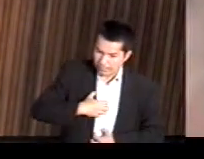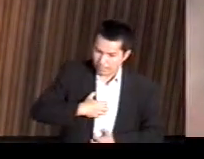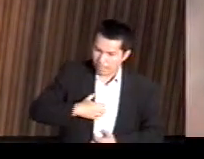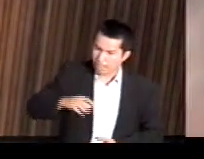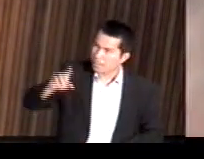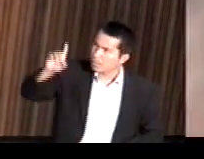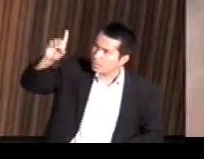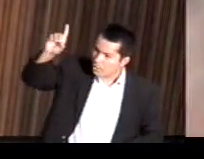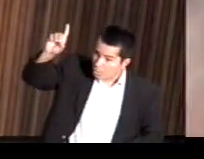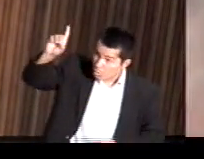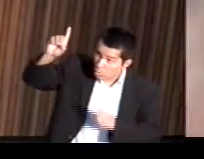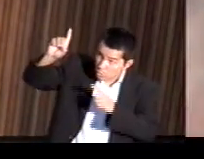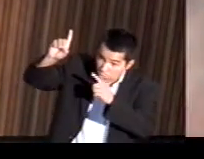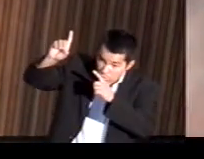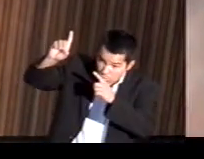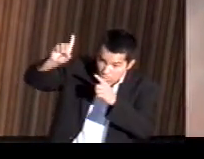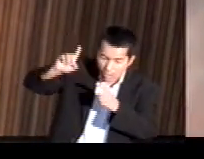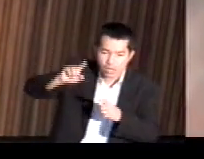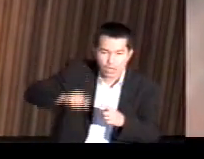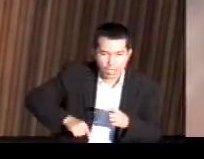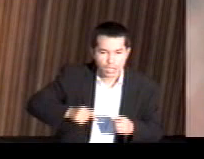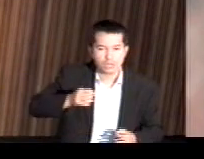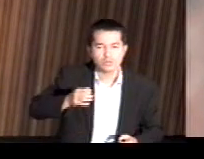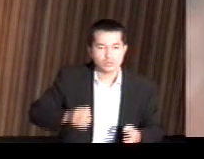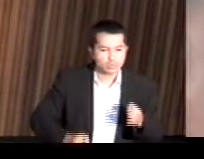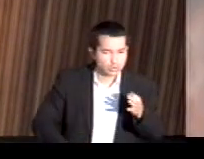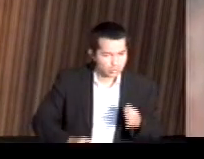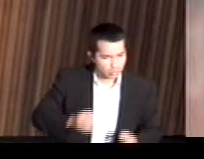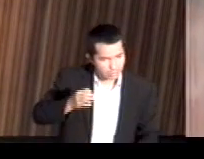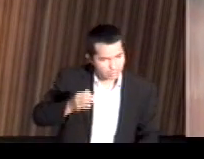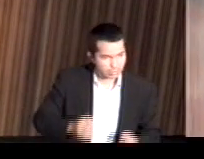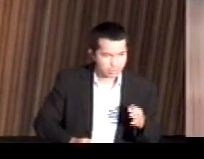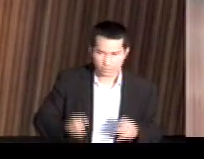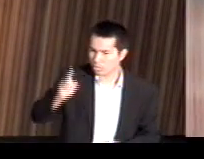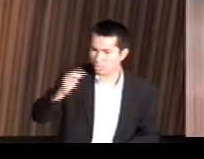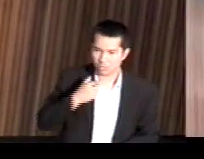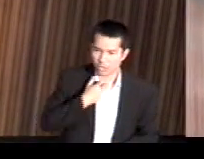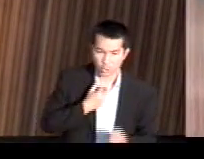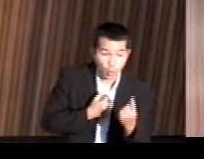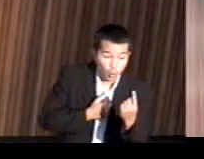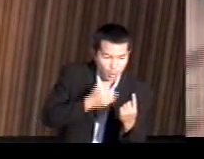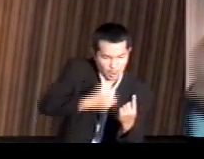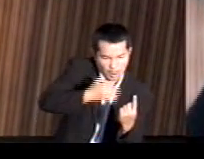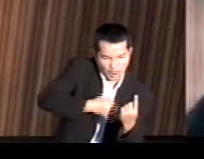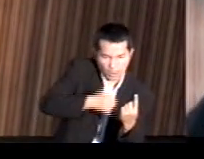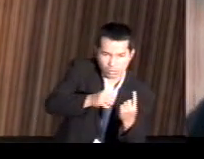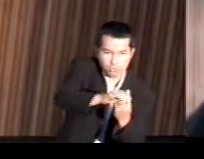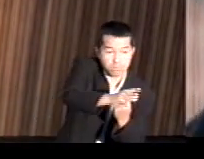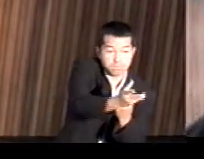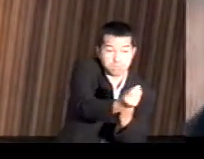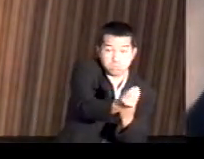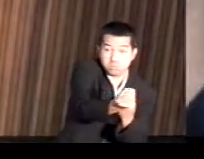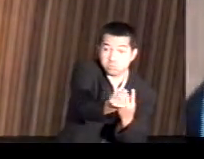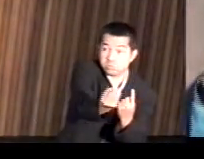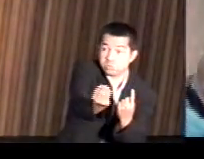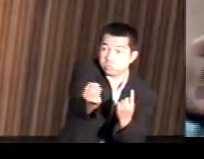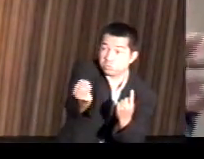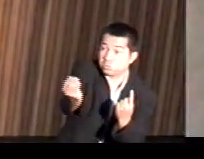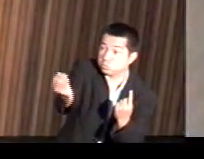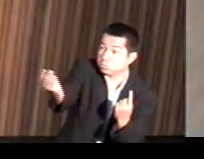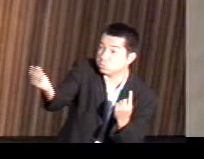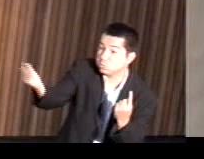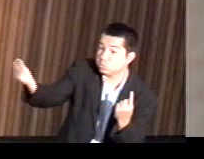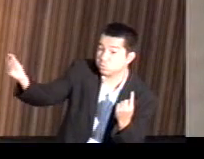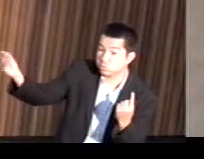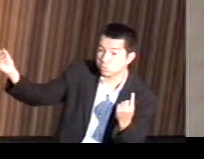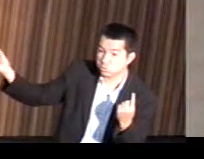sou Deus de justiça, eu não posso julgar um e deixar de julgar o outro. No dia que eu julgar Satanás e os seus demônios,